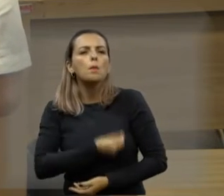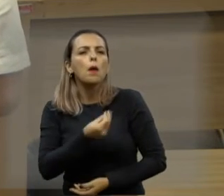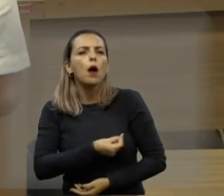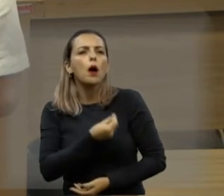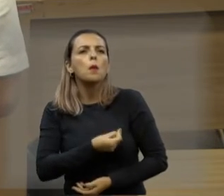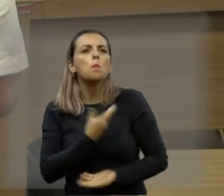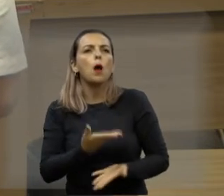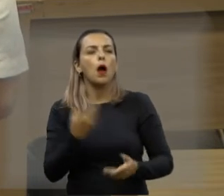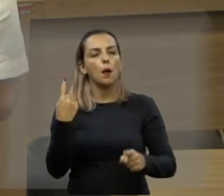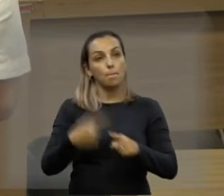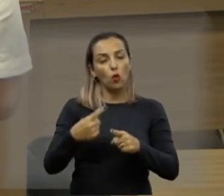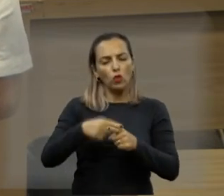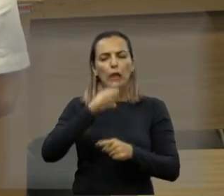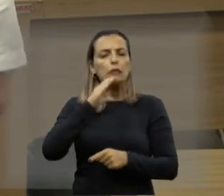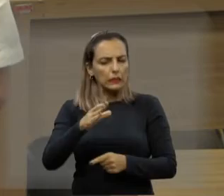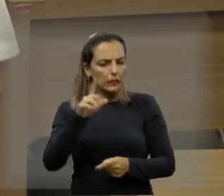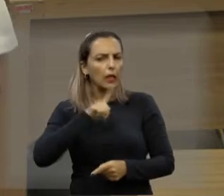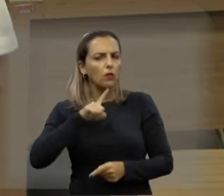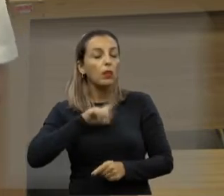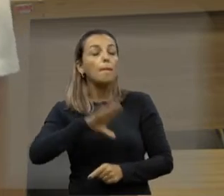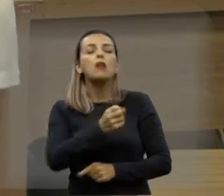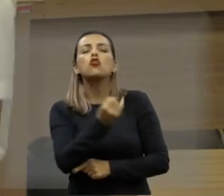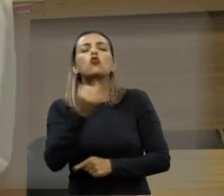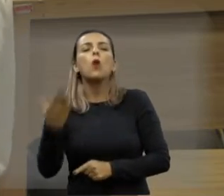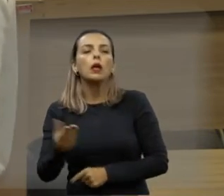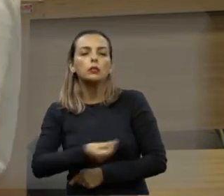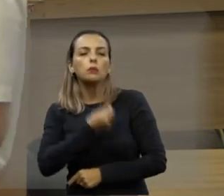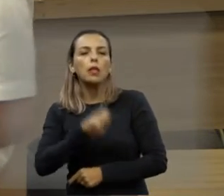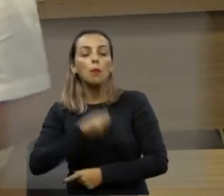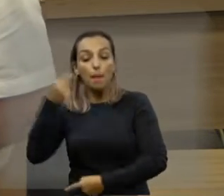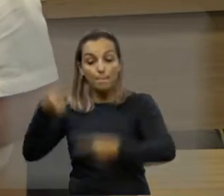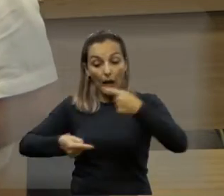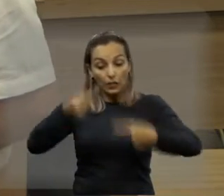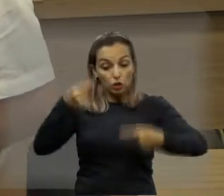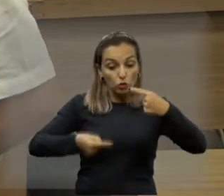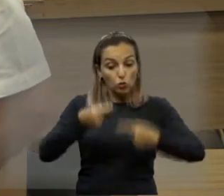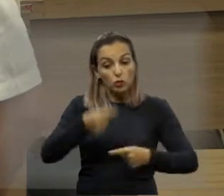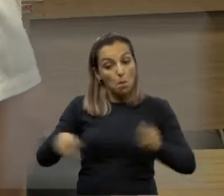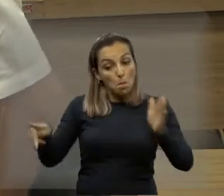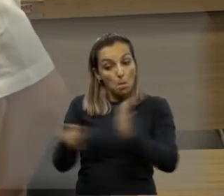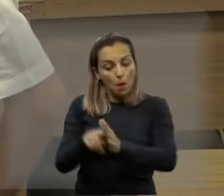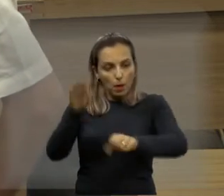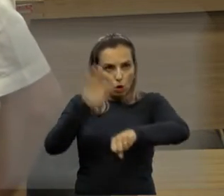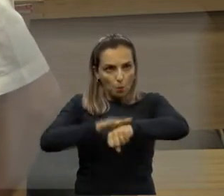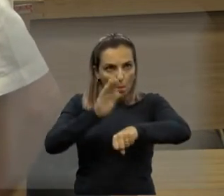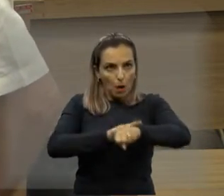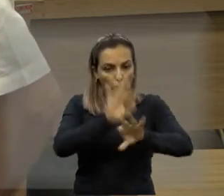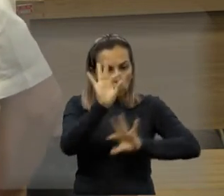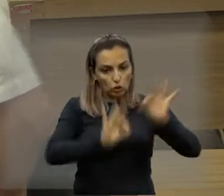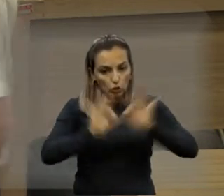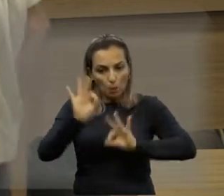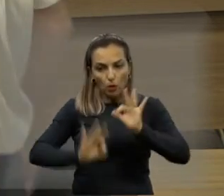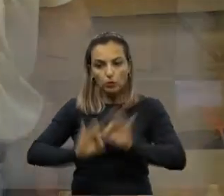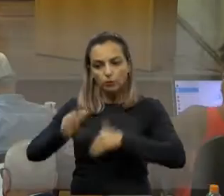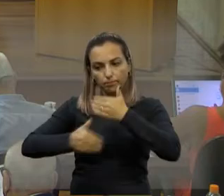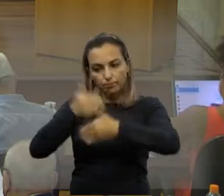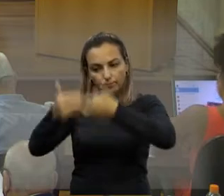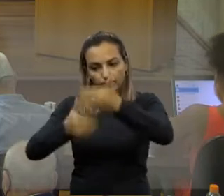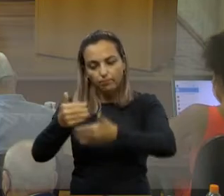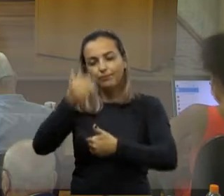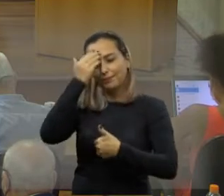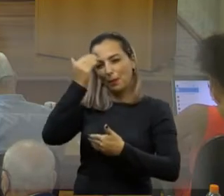porque haverá muitas críticas mas eu queria saber quantos participaram pode bater no momento que o projeto estava sendo que eu subir muito obrigado viu